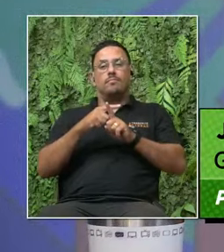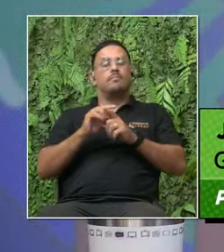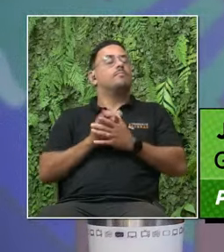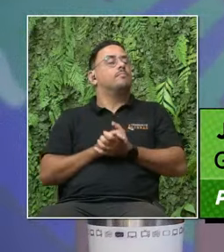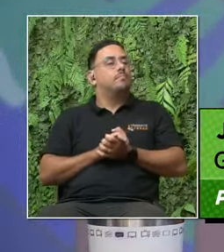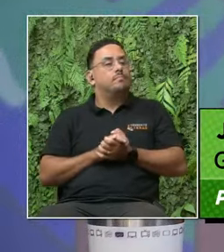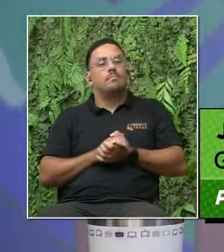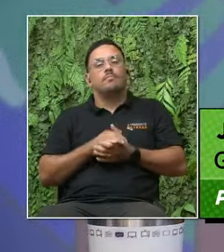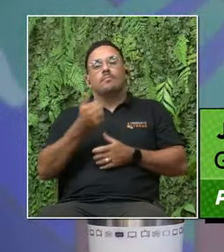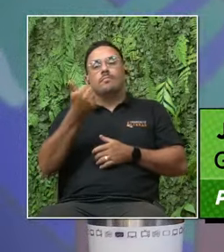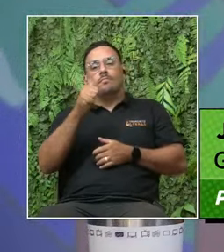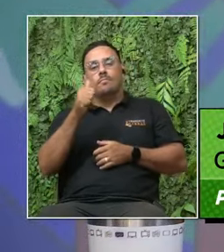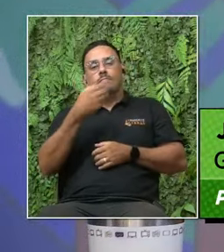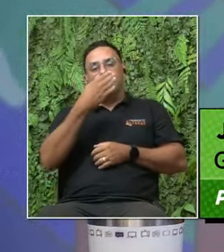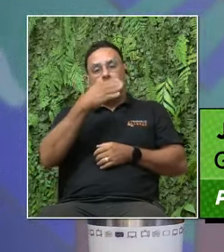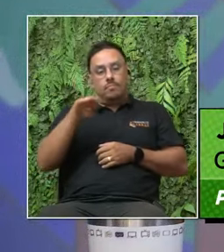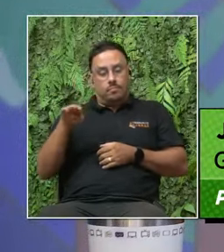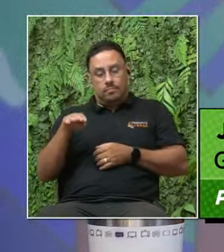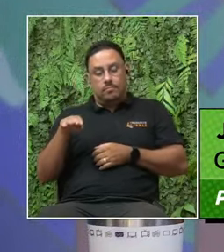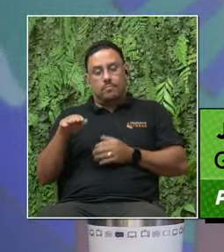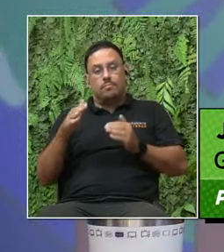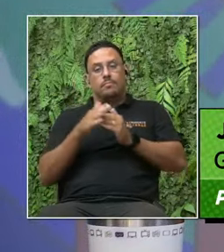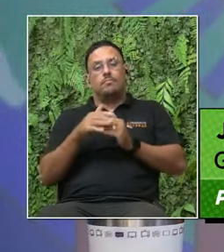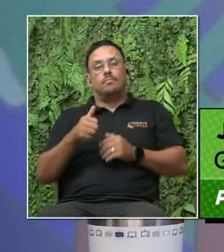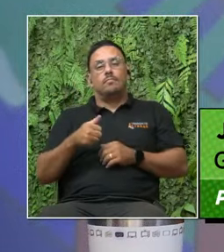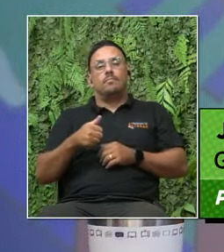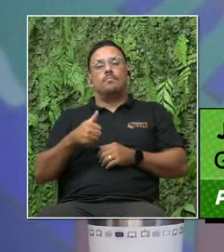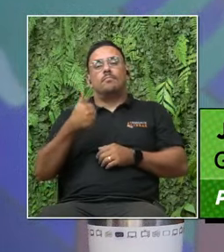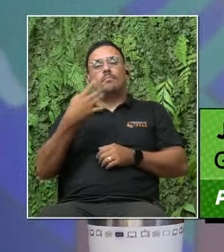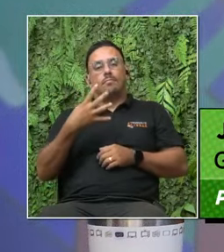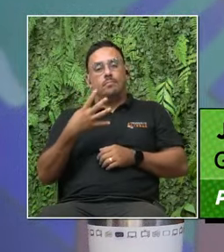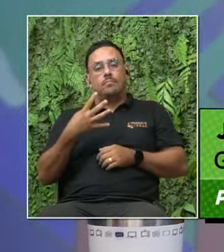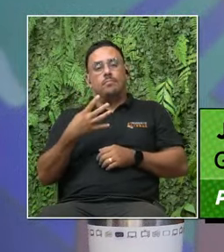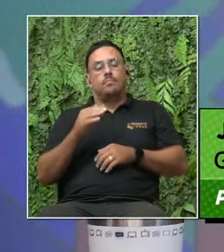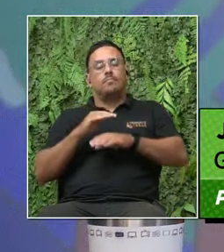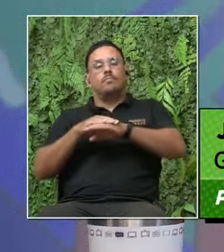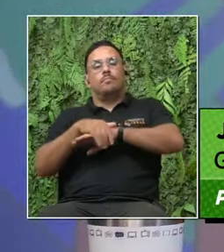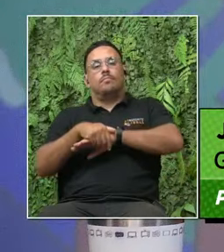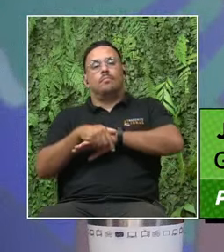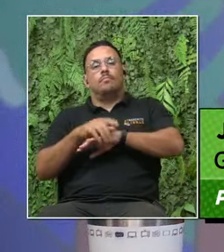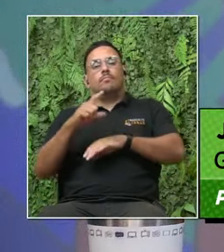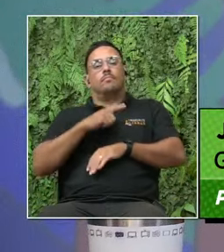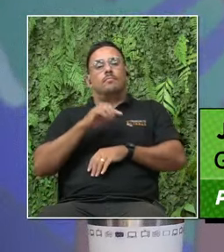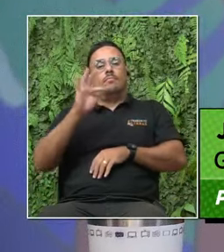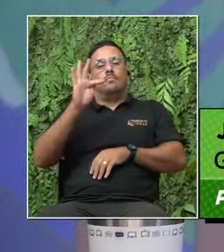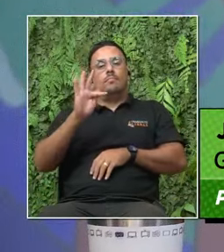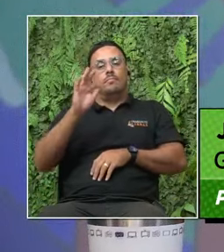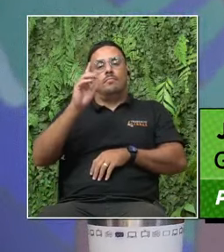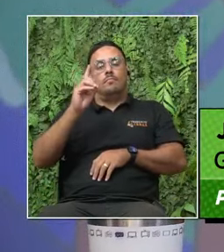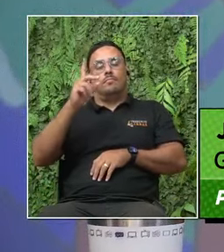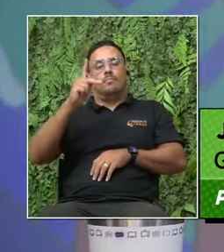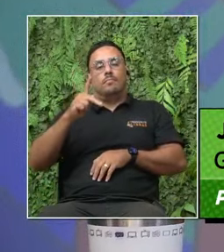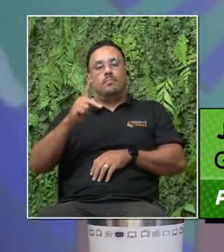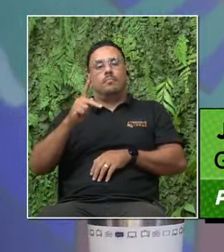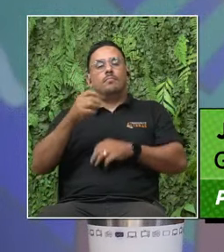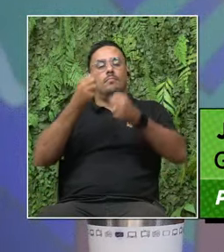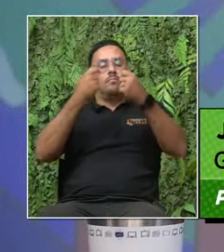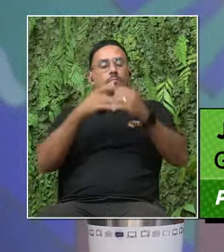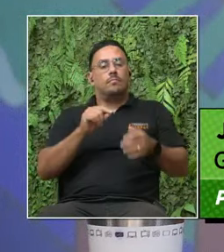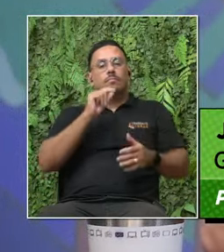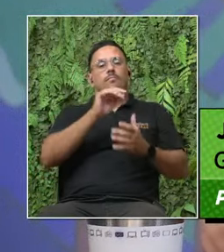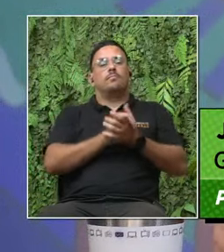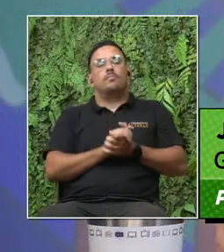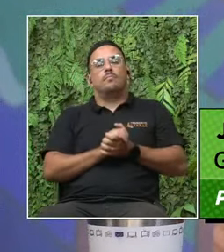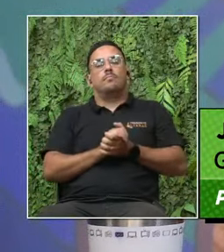Clube 11:30 da manhã 98 Futebol Clube à noite tem o FDP e a gente vai contar para você e